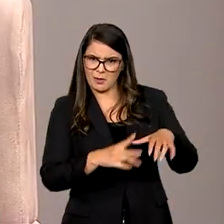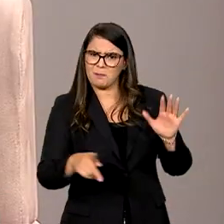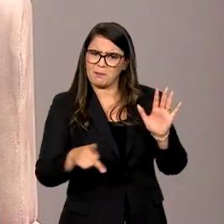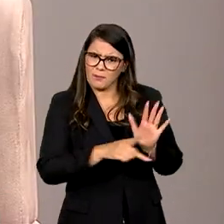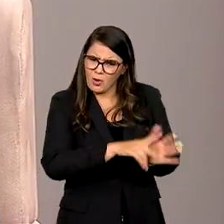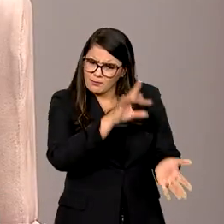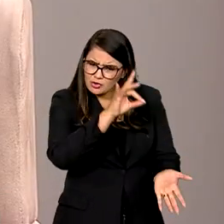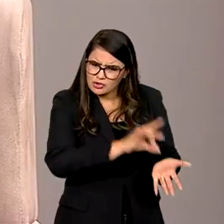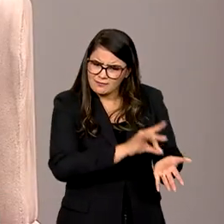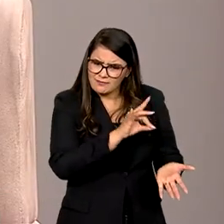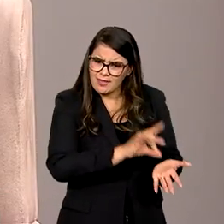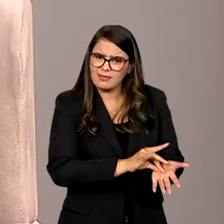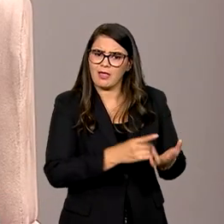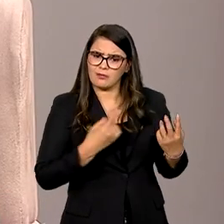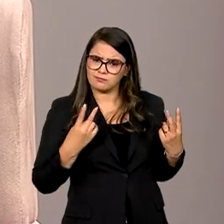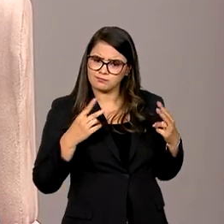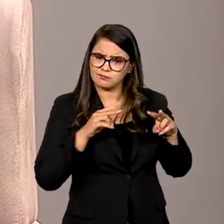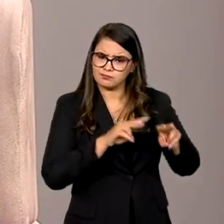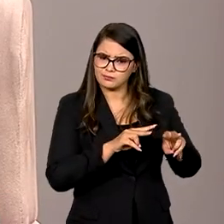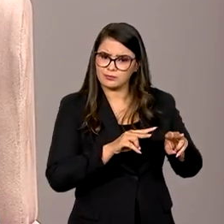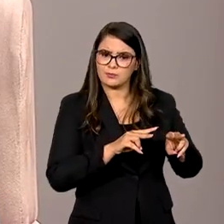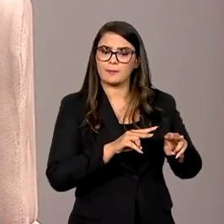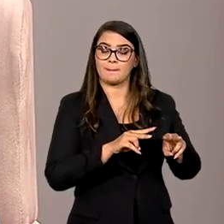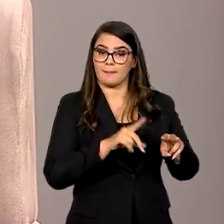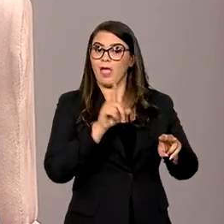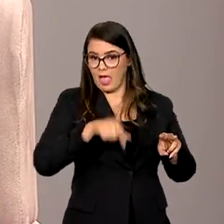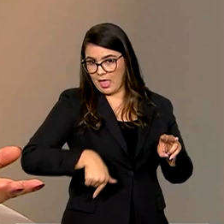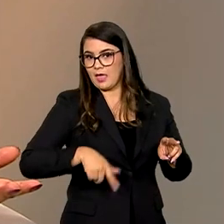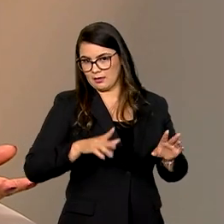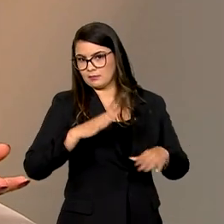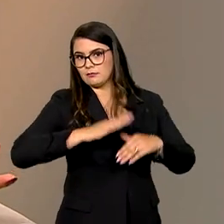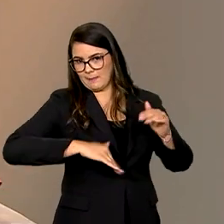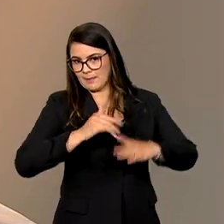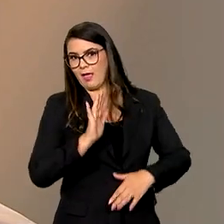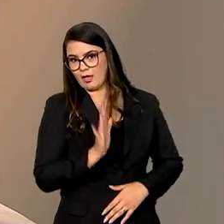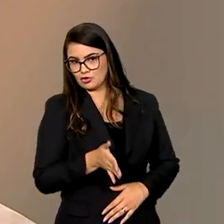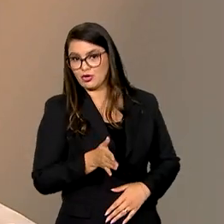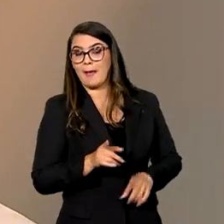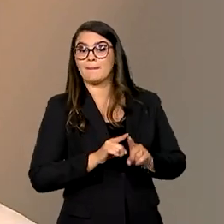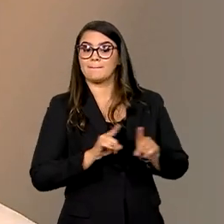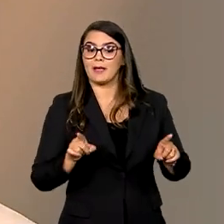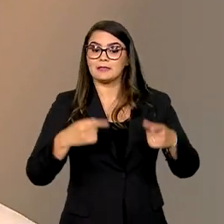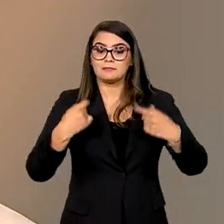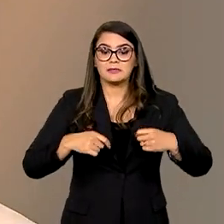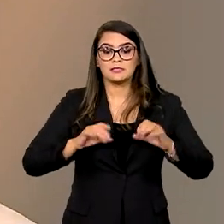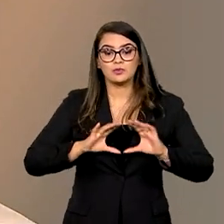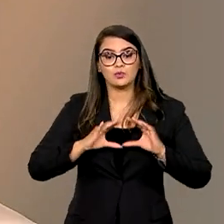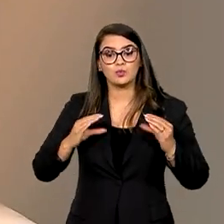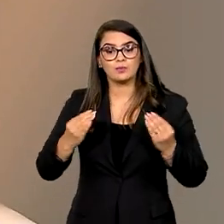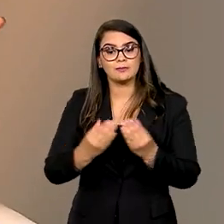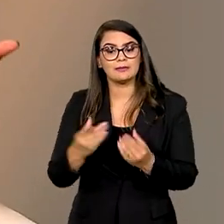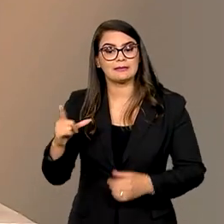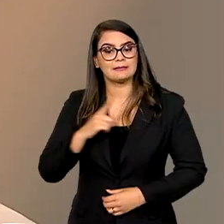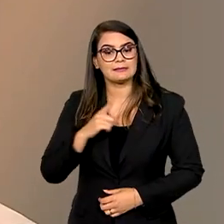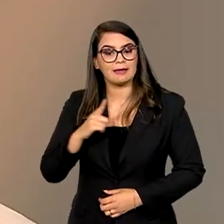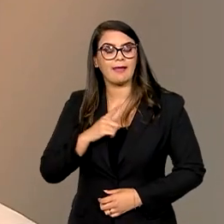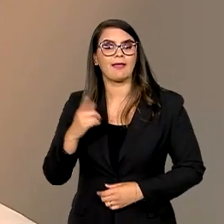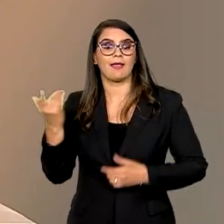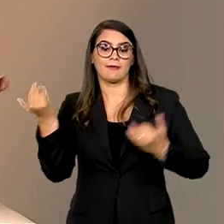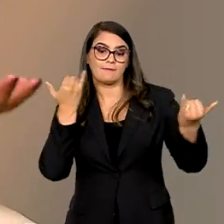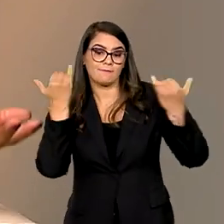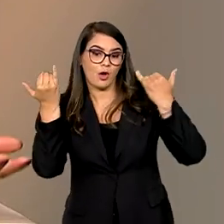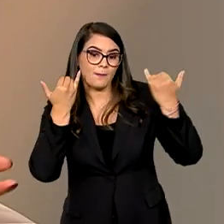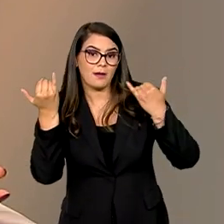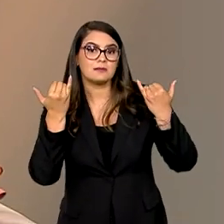patrimônio reconhecidamente como um patrimônio, porque ele já é na prática, é preciso que aquelas comunidades tenham